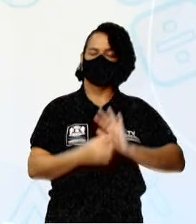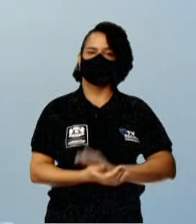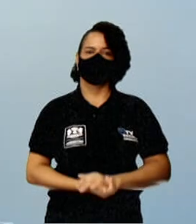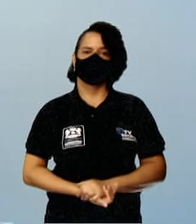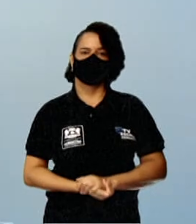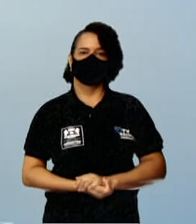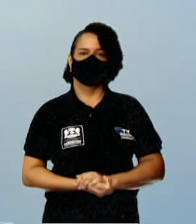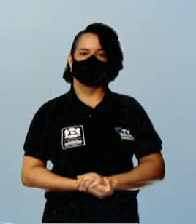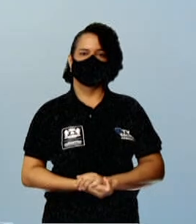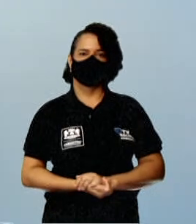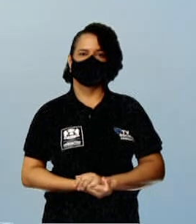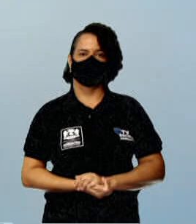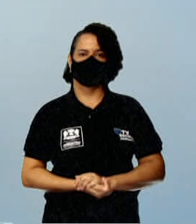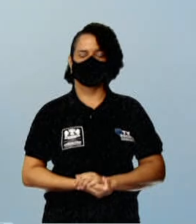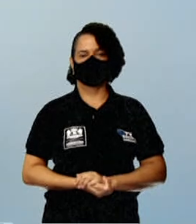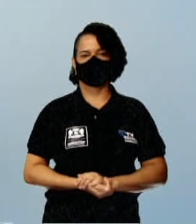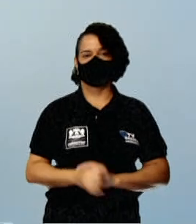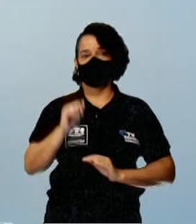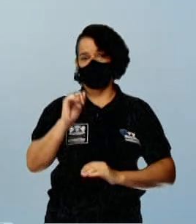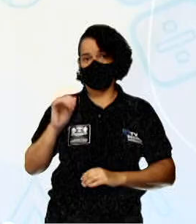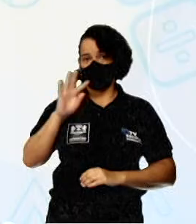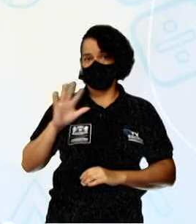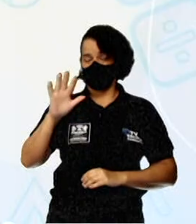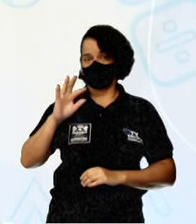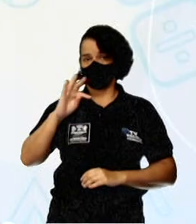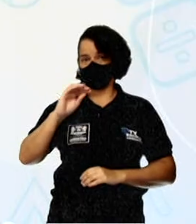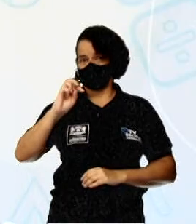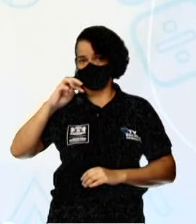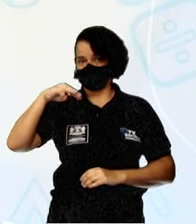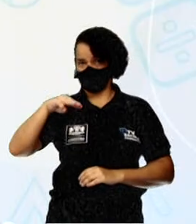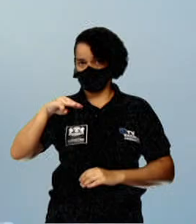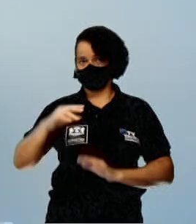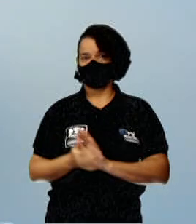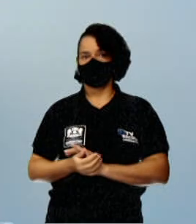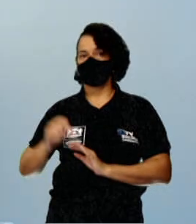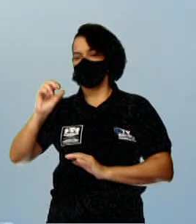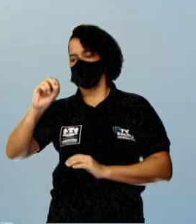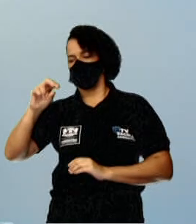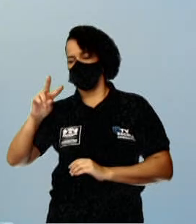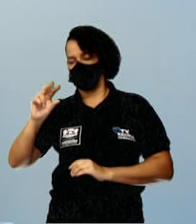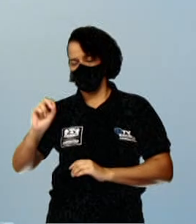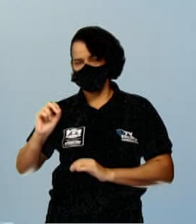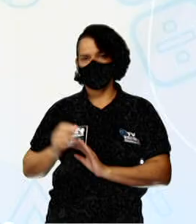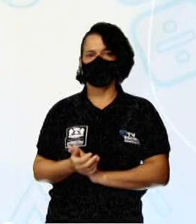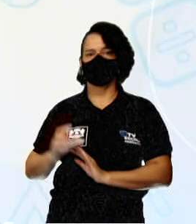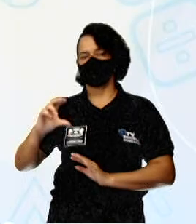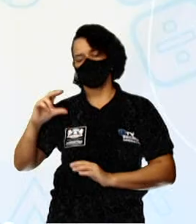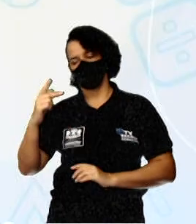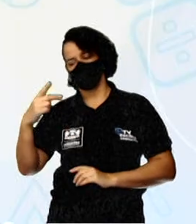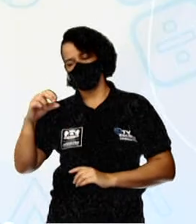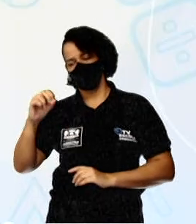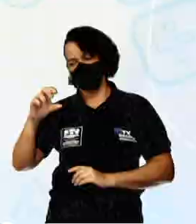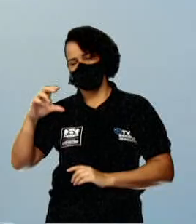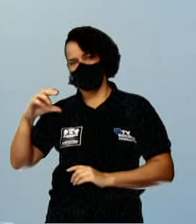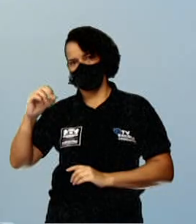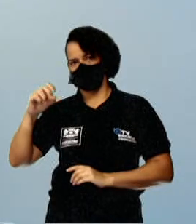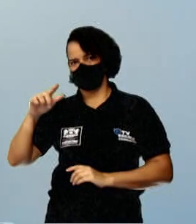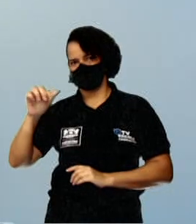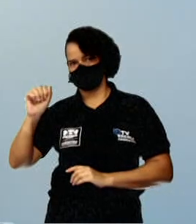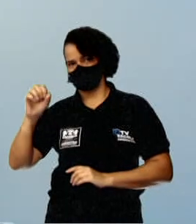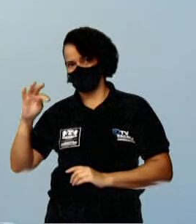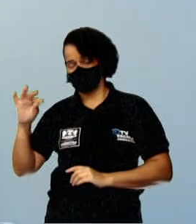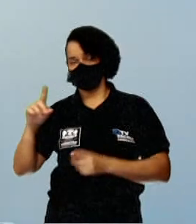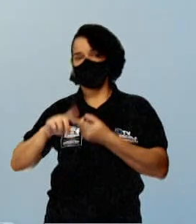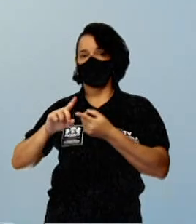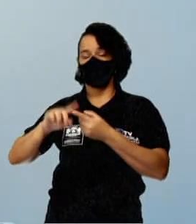a figura com tem, a figura com ovo, a figura com chocolate e a figura com pão.